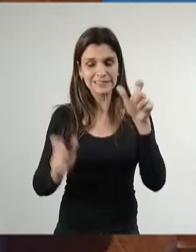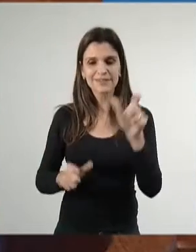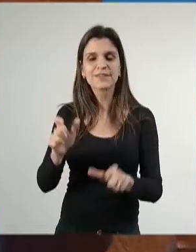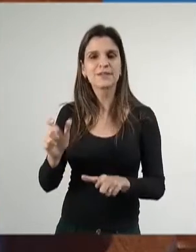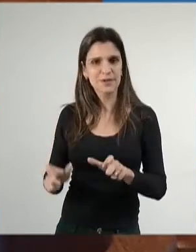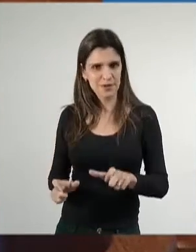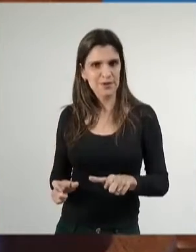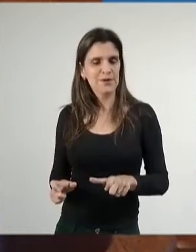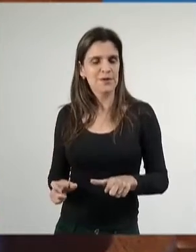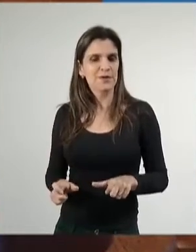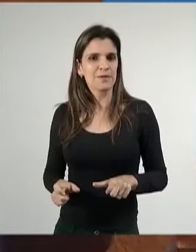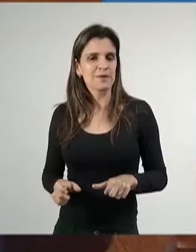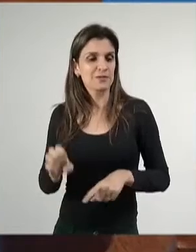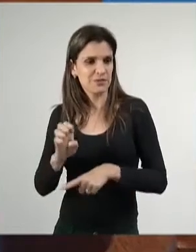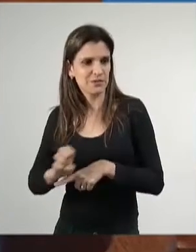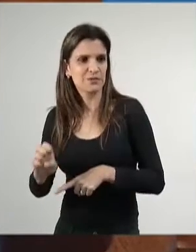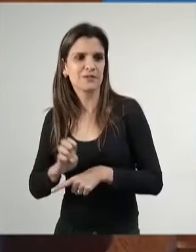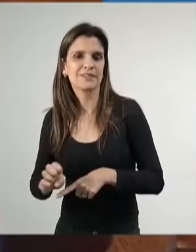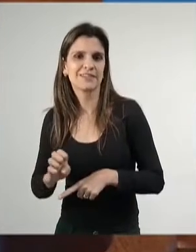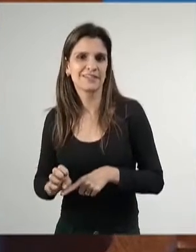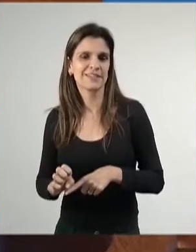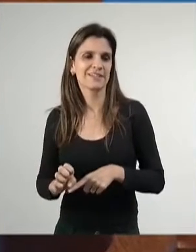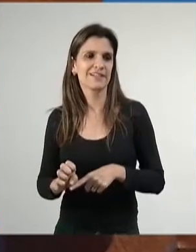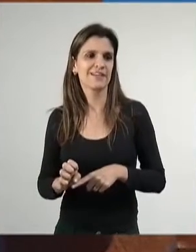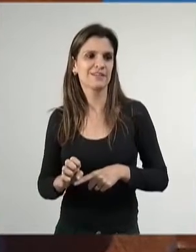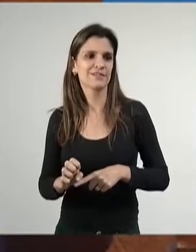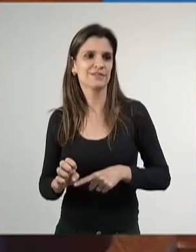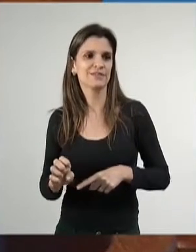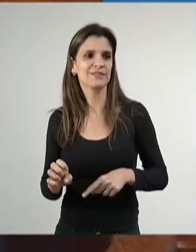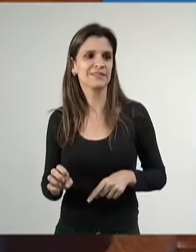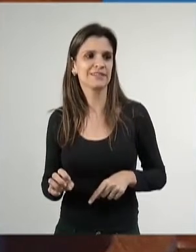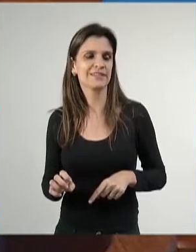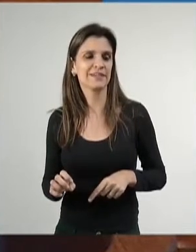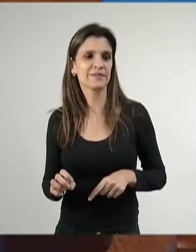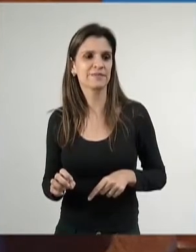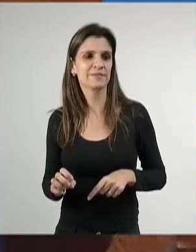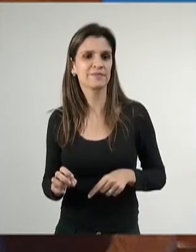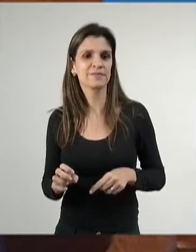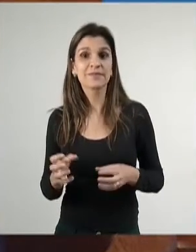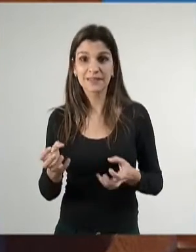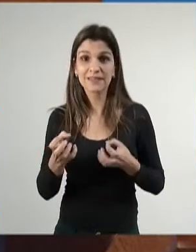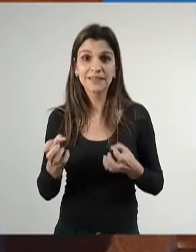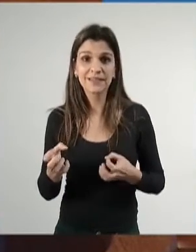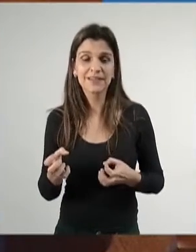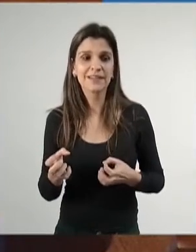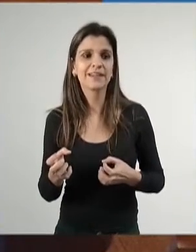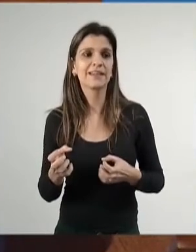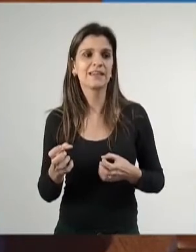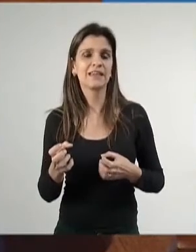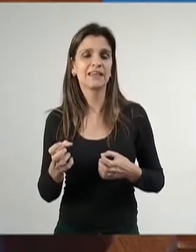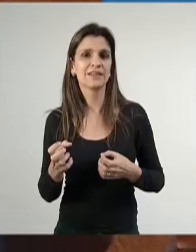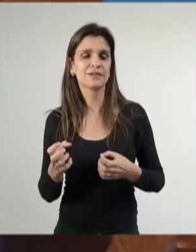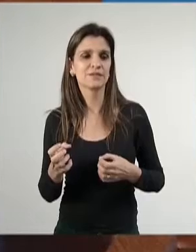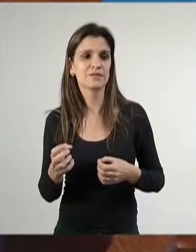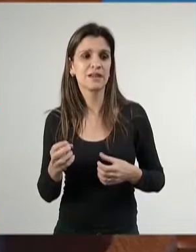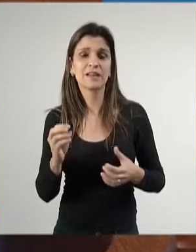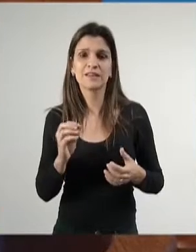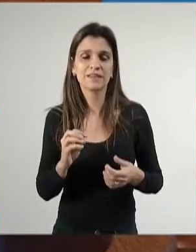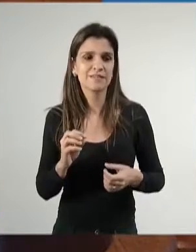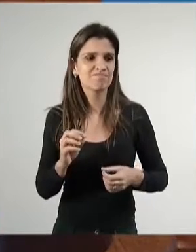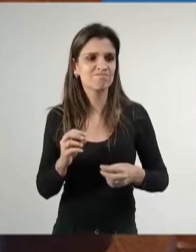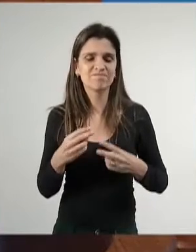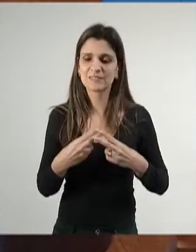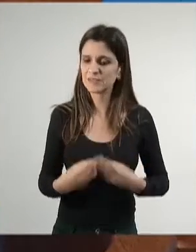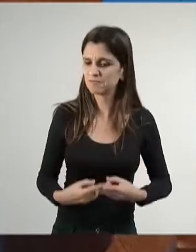cada vez mais impacientes com a falta de mudança, que a gente